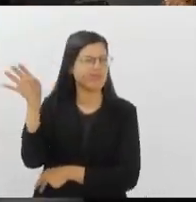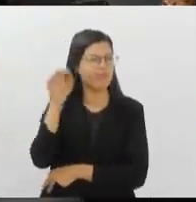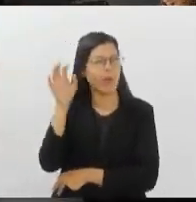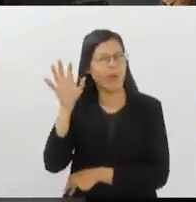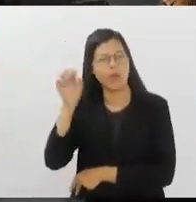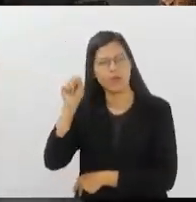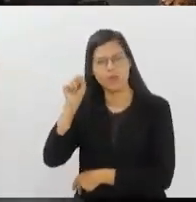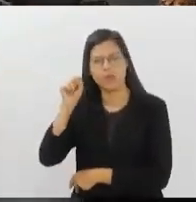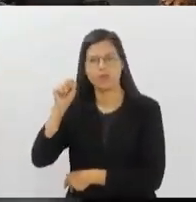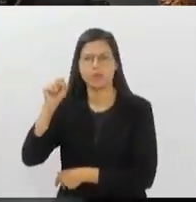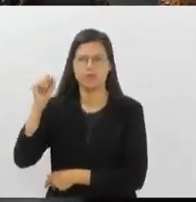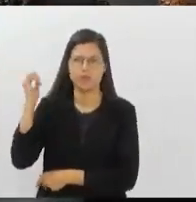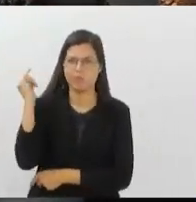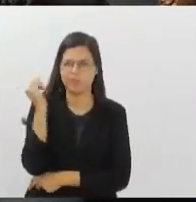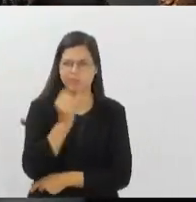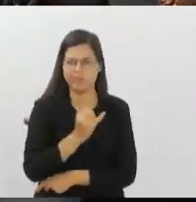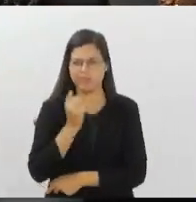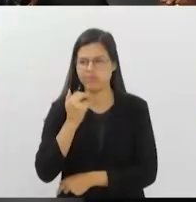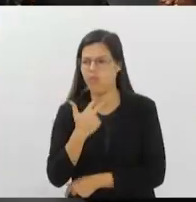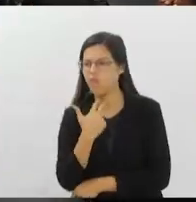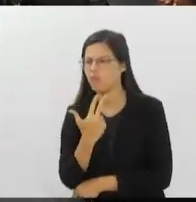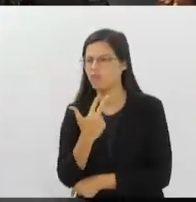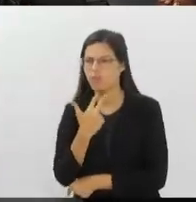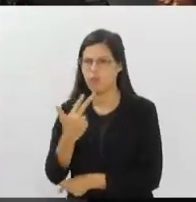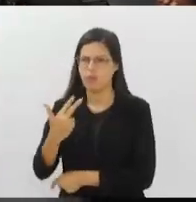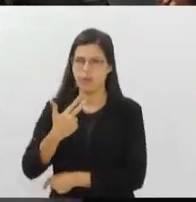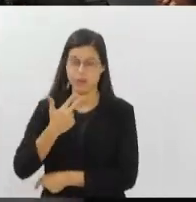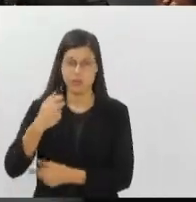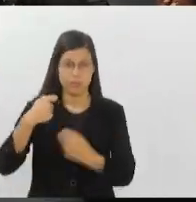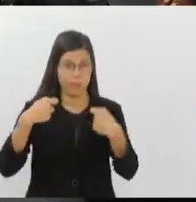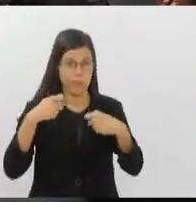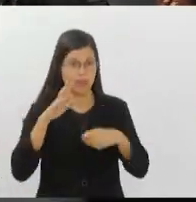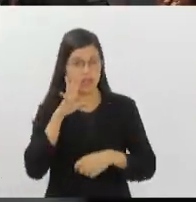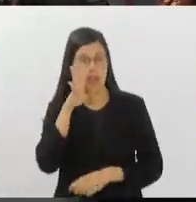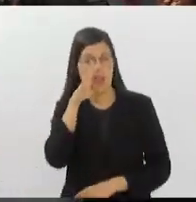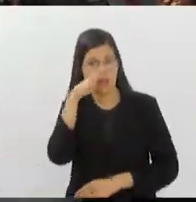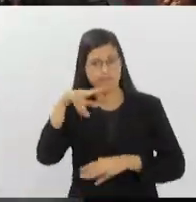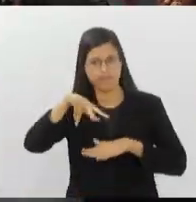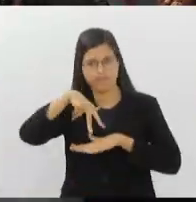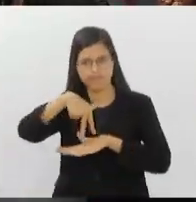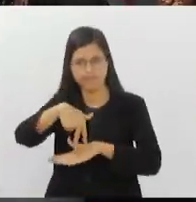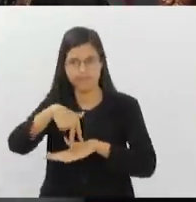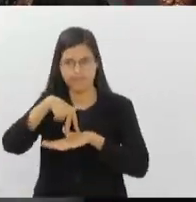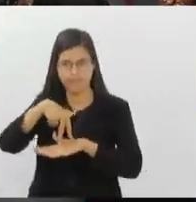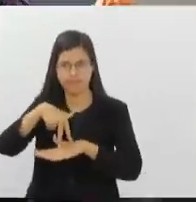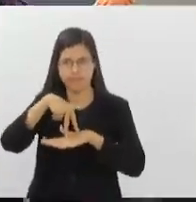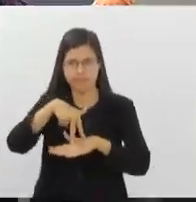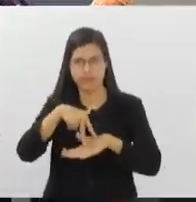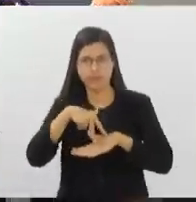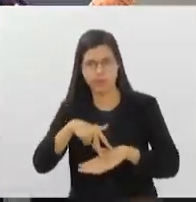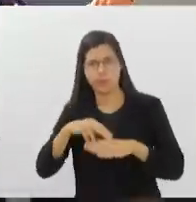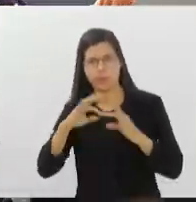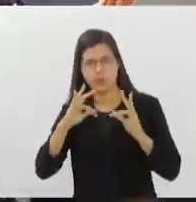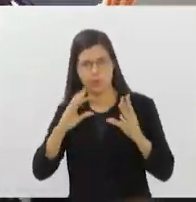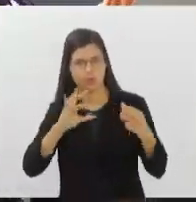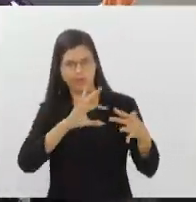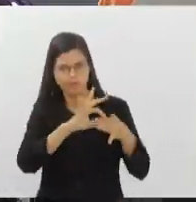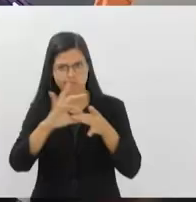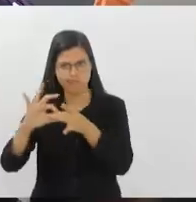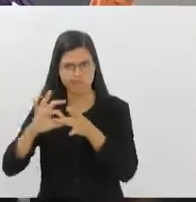vêm do além. É preciso resistir, o que que tem? Ninguém solta a mão de ninguém.